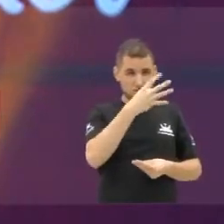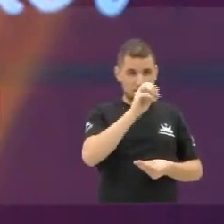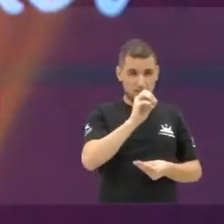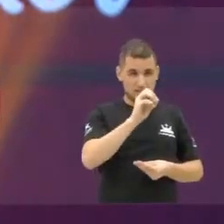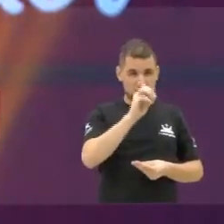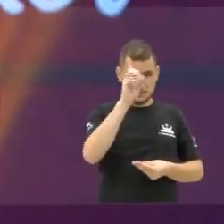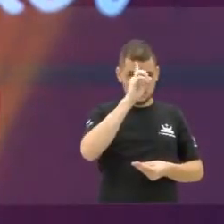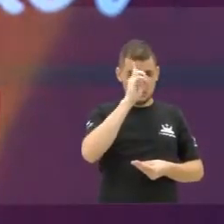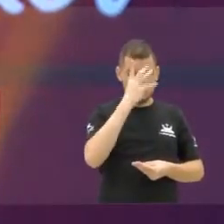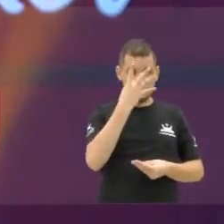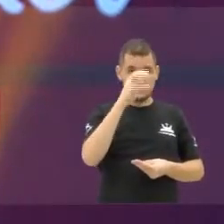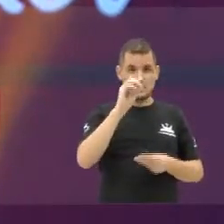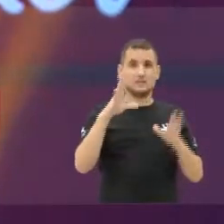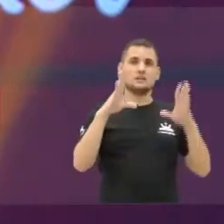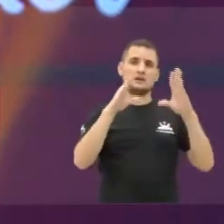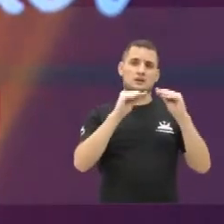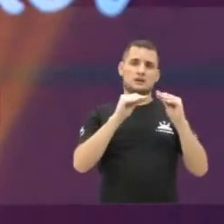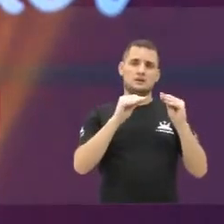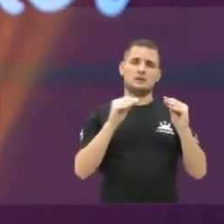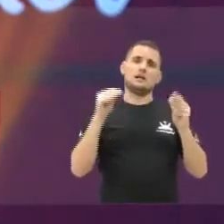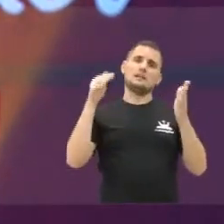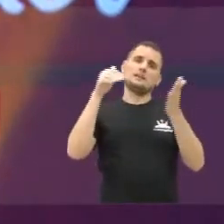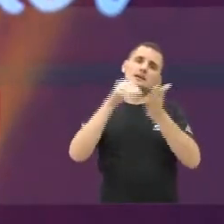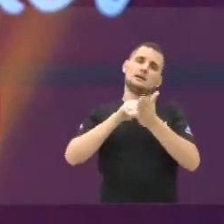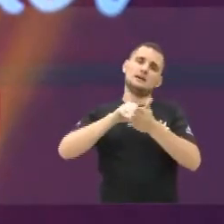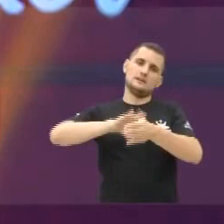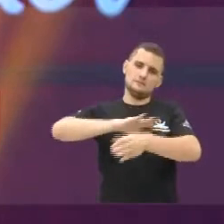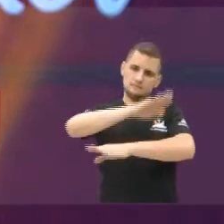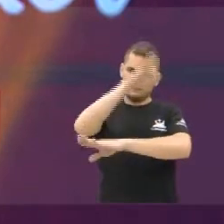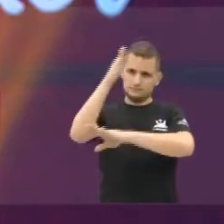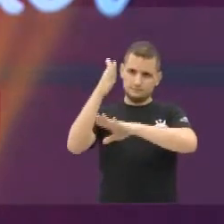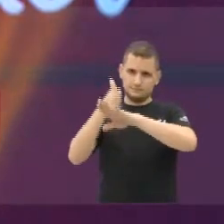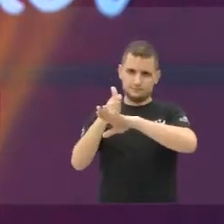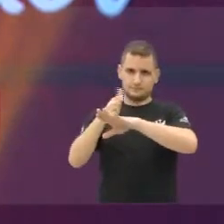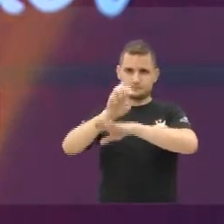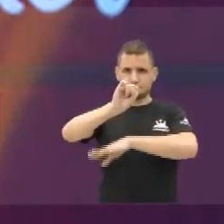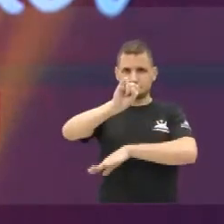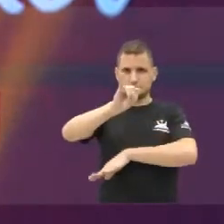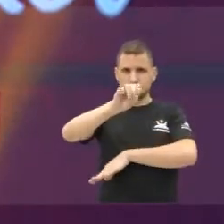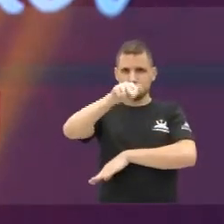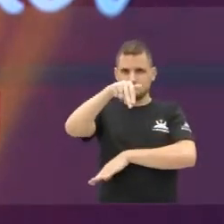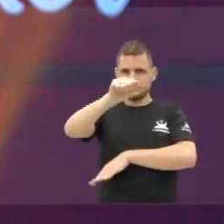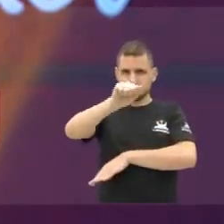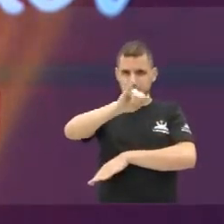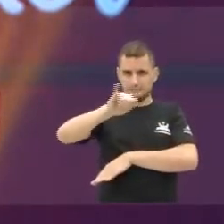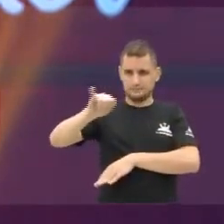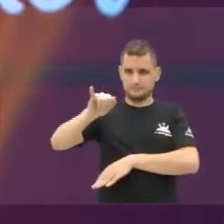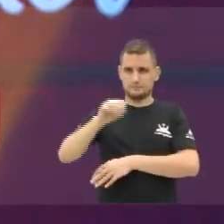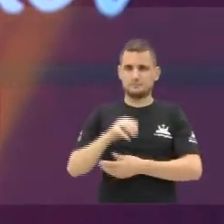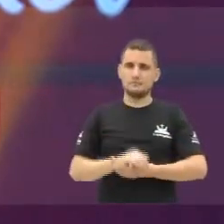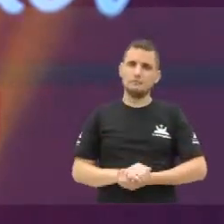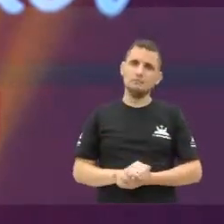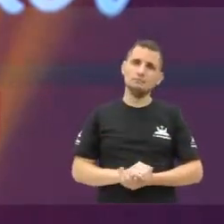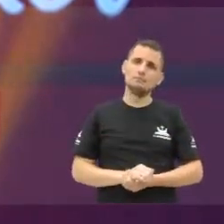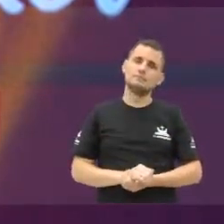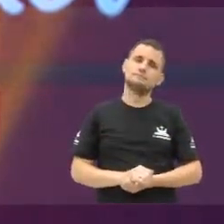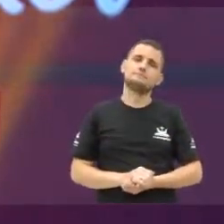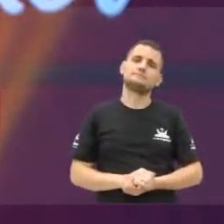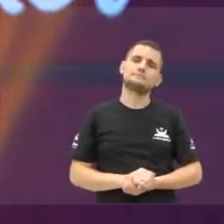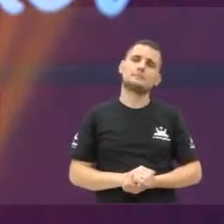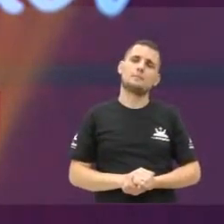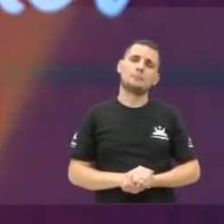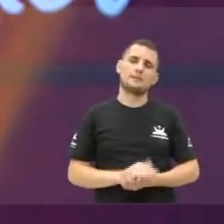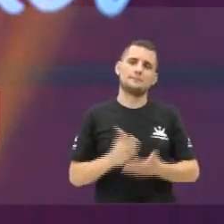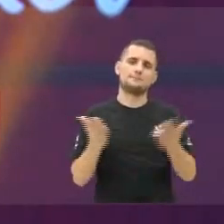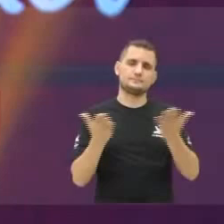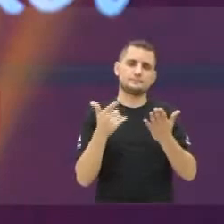noites até Horebe. É a prefiguração da Eucaristia. Hoje eu